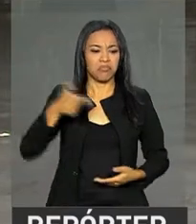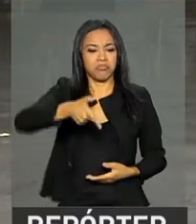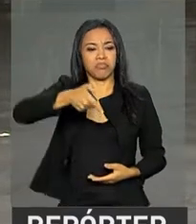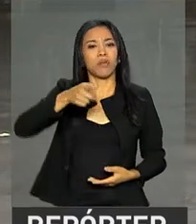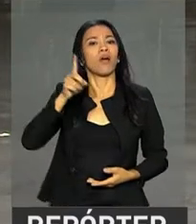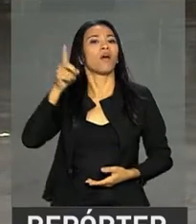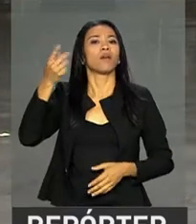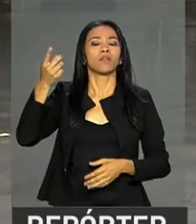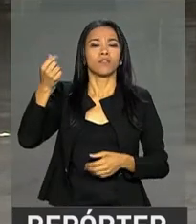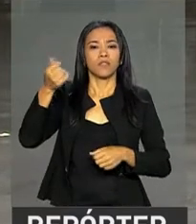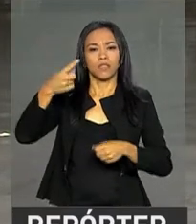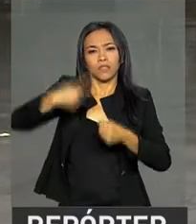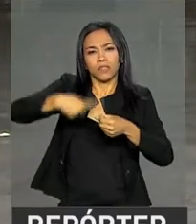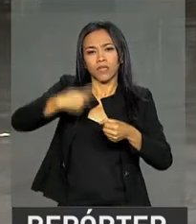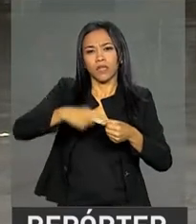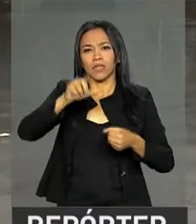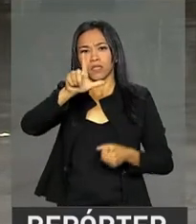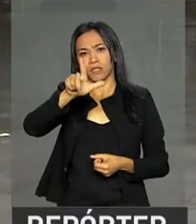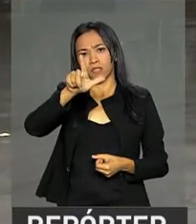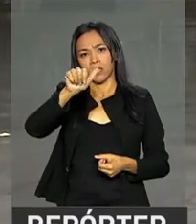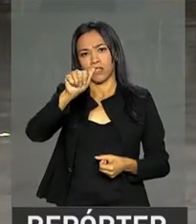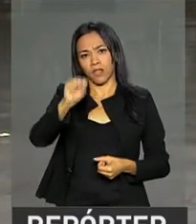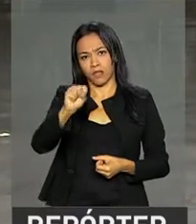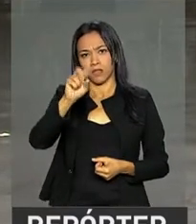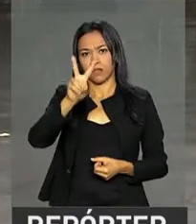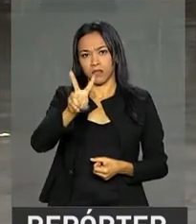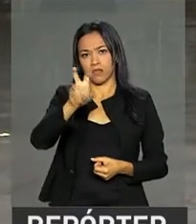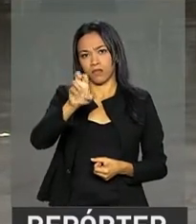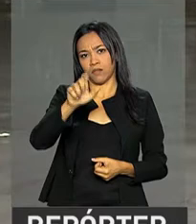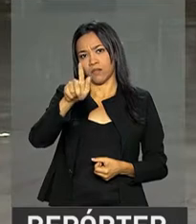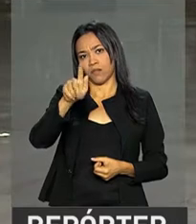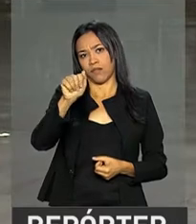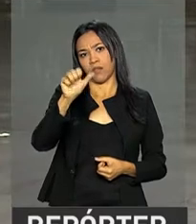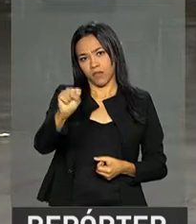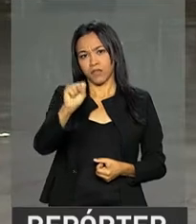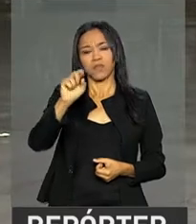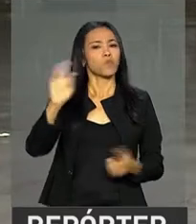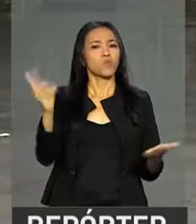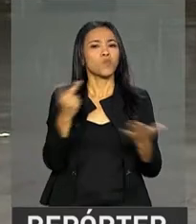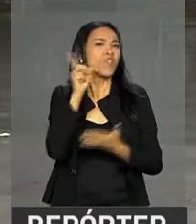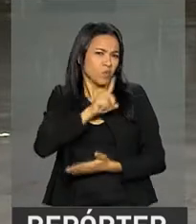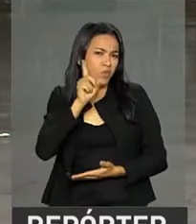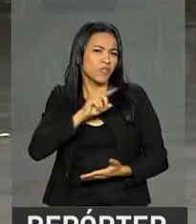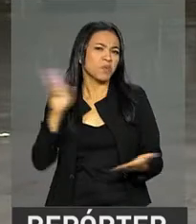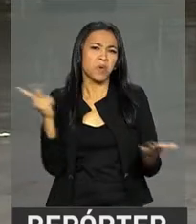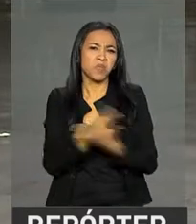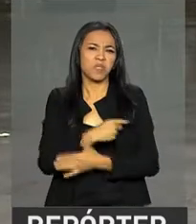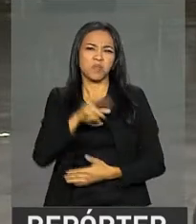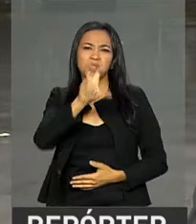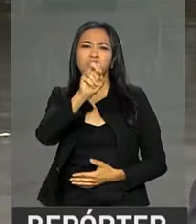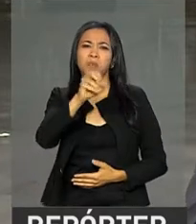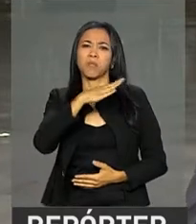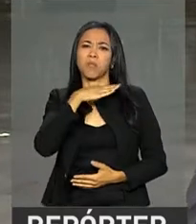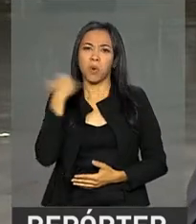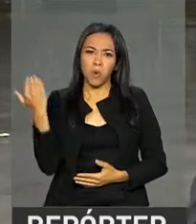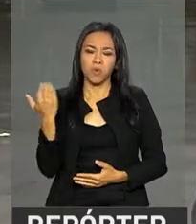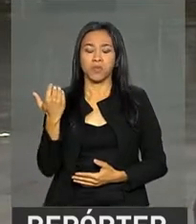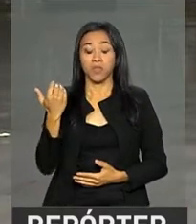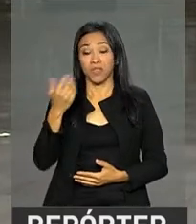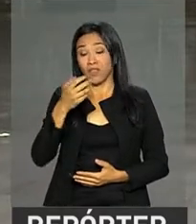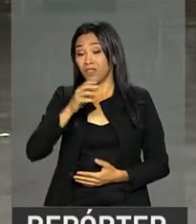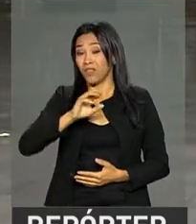cidade de las vegas nos estados unidos que deixou pelo menos 50 mortos e centenas de feridos na noite de ontem